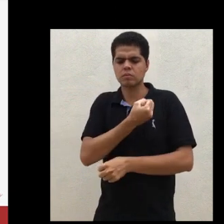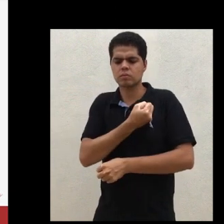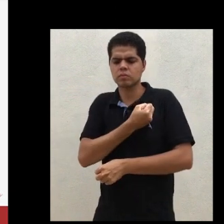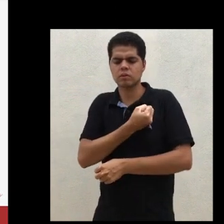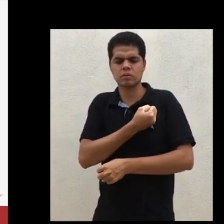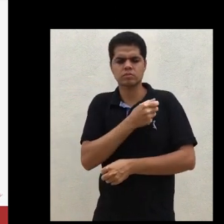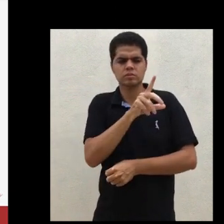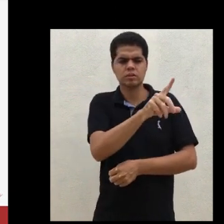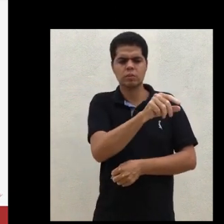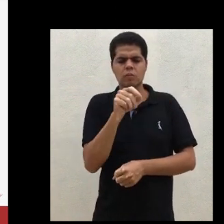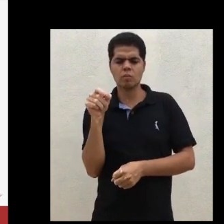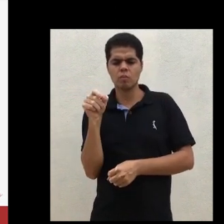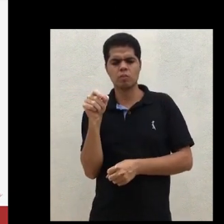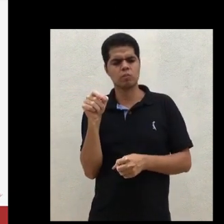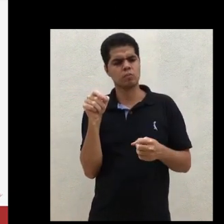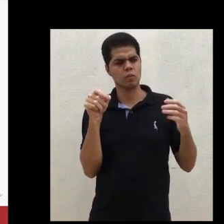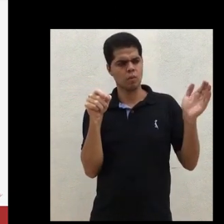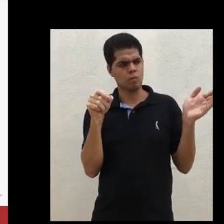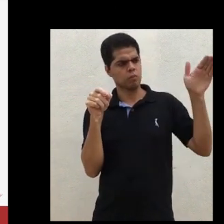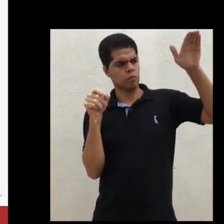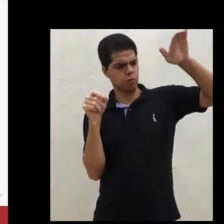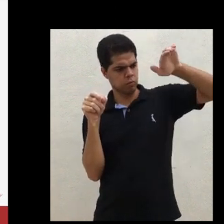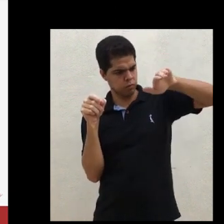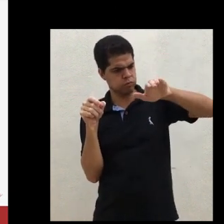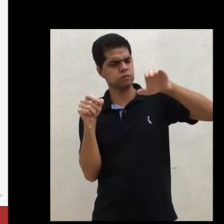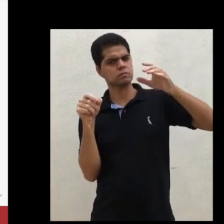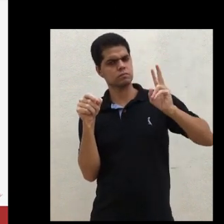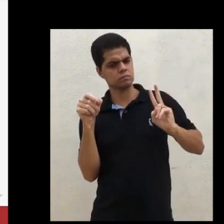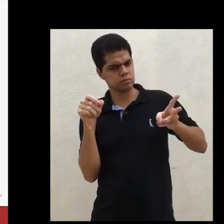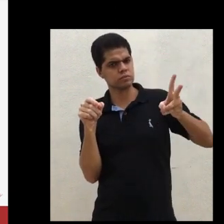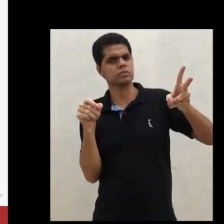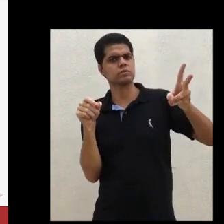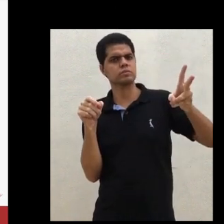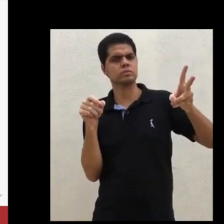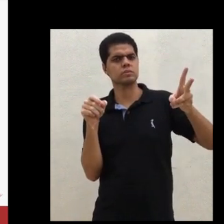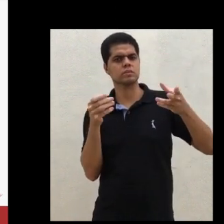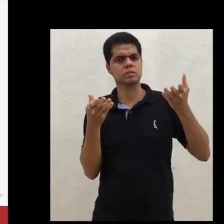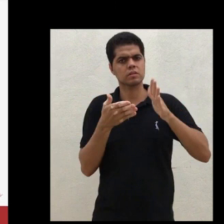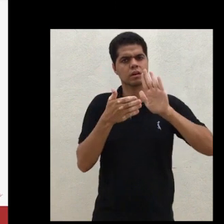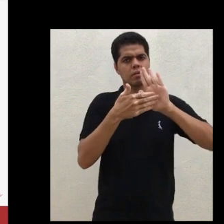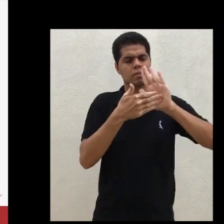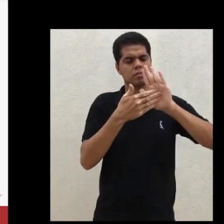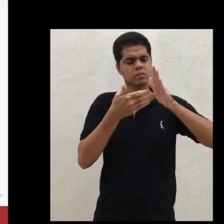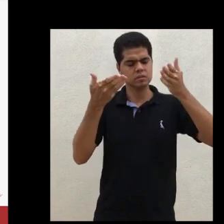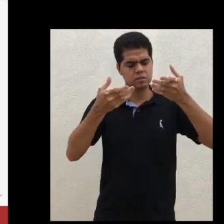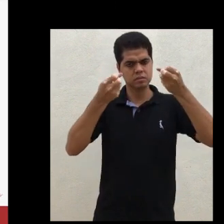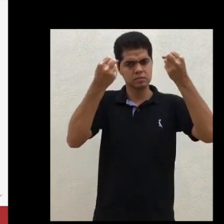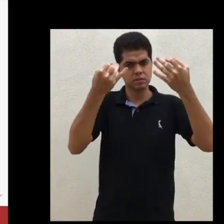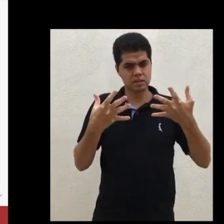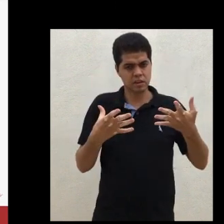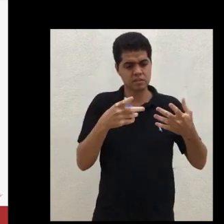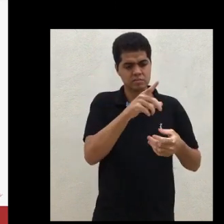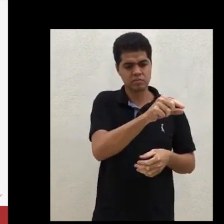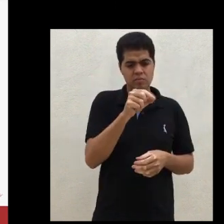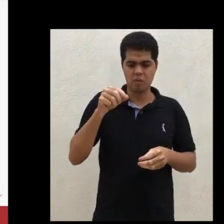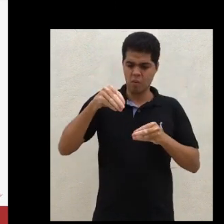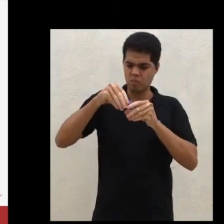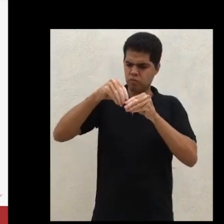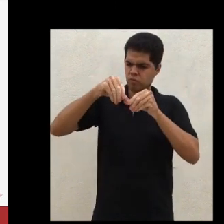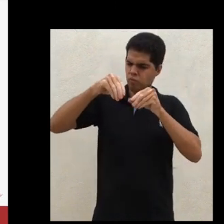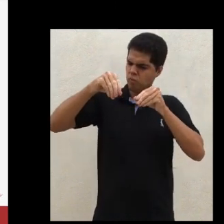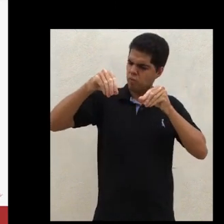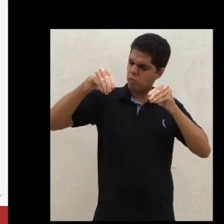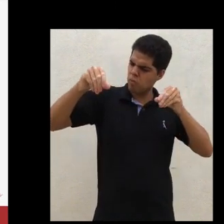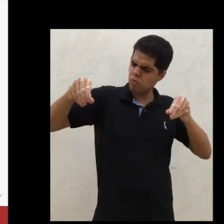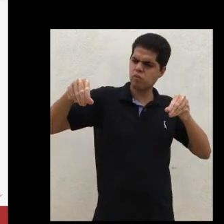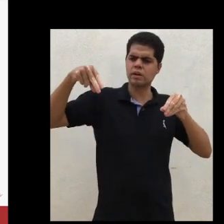grãos, se eu tirar só um, eu ainda continuo tendo um monte de areia. Tá? Então é isso que está sendo proposto aqui. Ó. Se n grãos